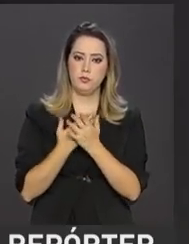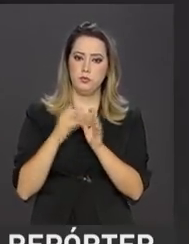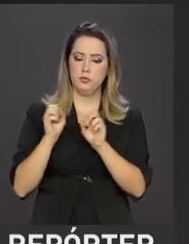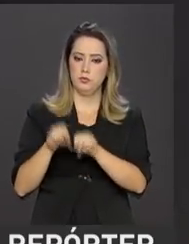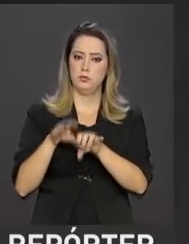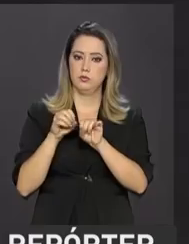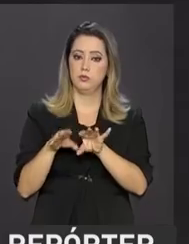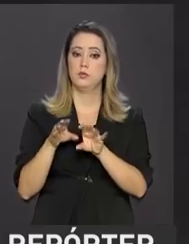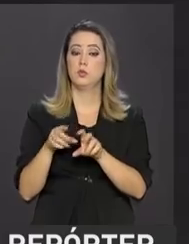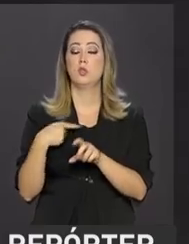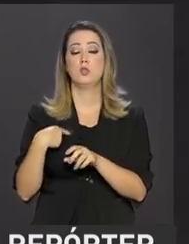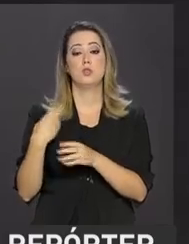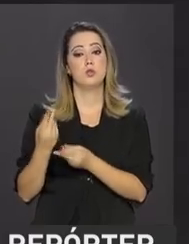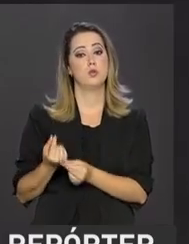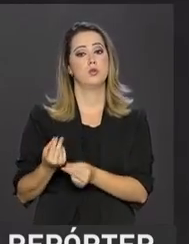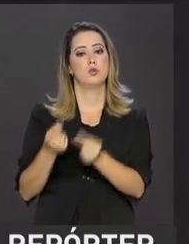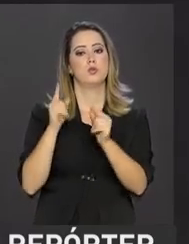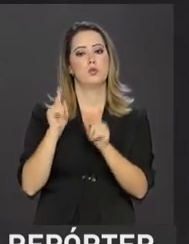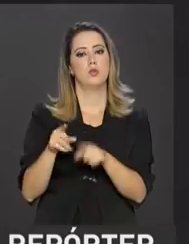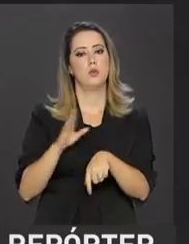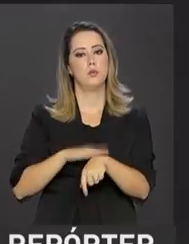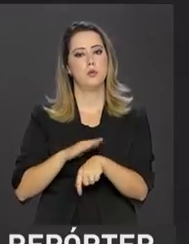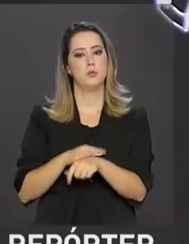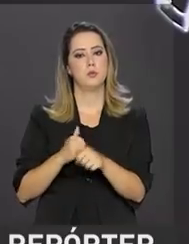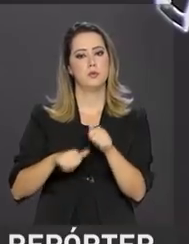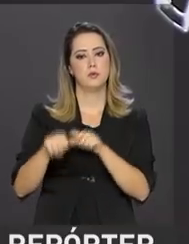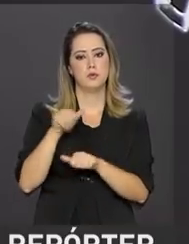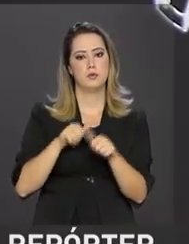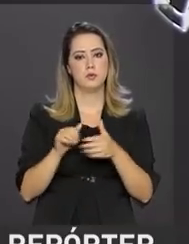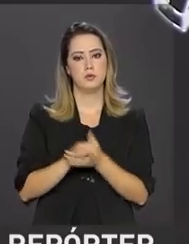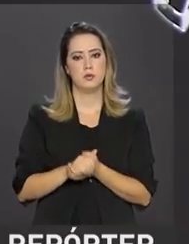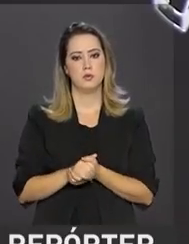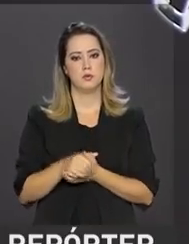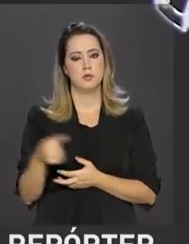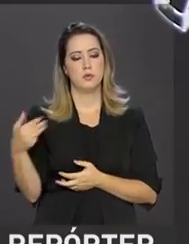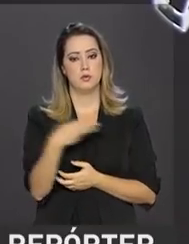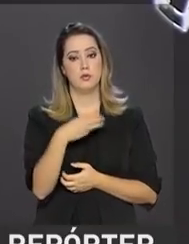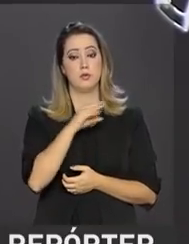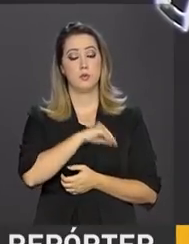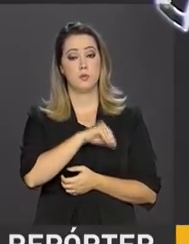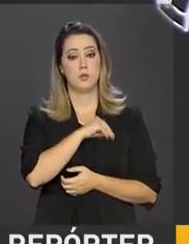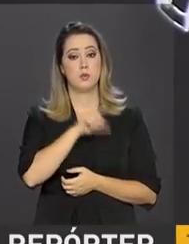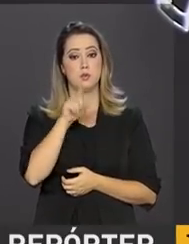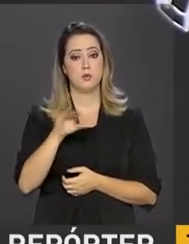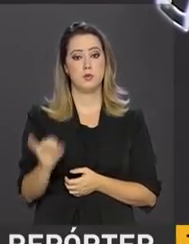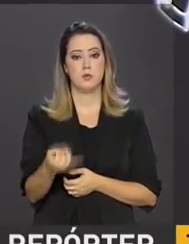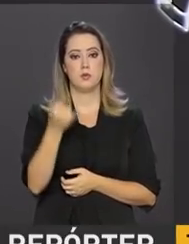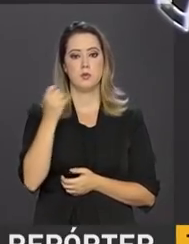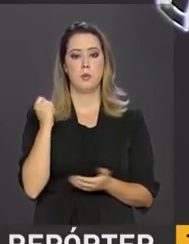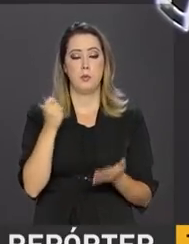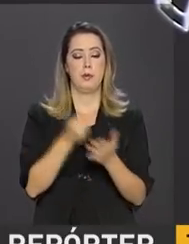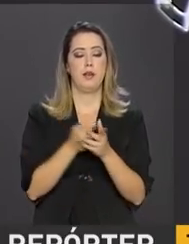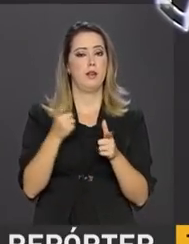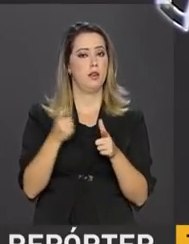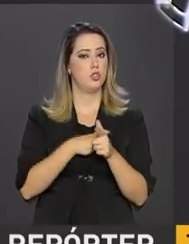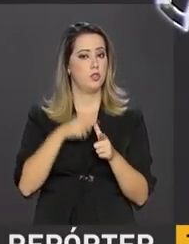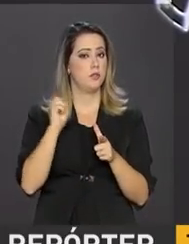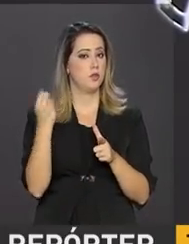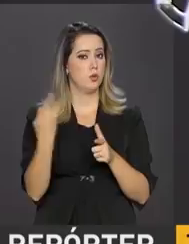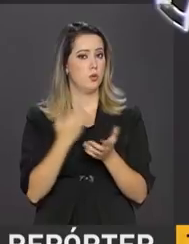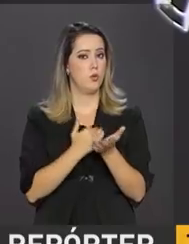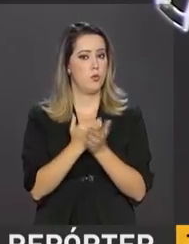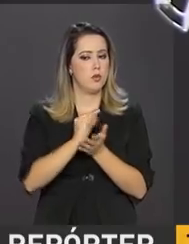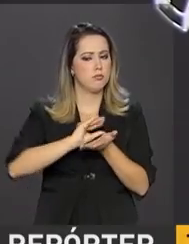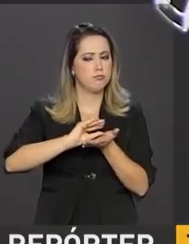financeira é o momento de se reeducar o 13º é uma oportunidade tanto de mitigar as rígidas quanto de começar a